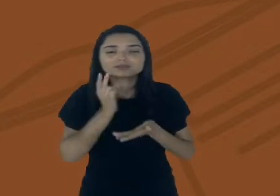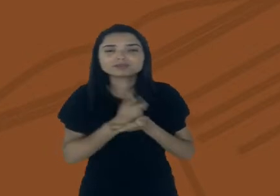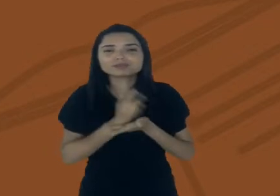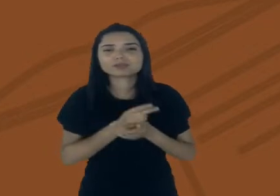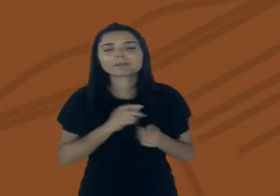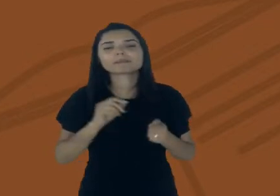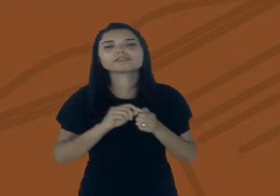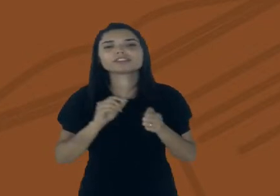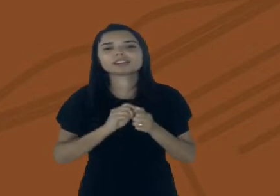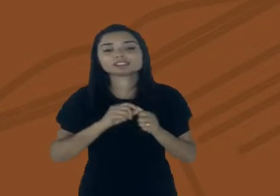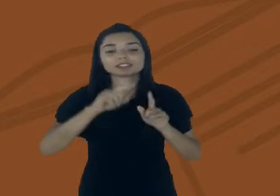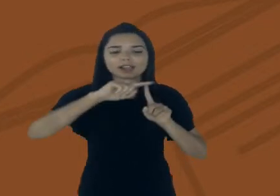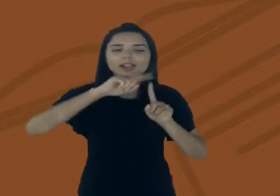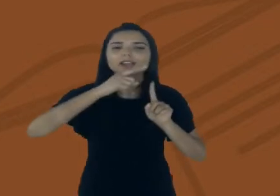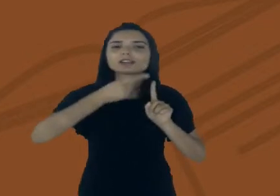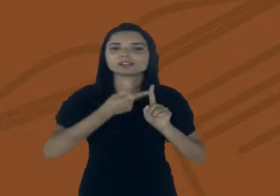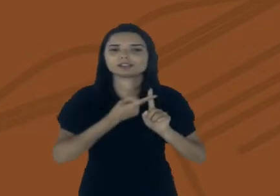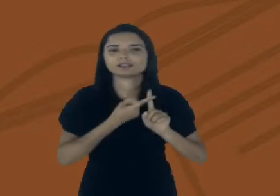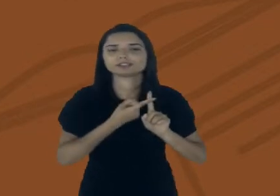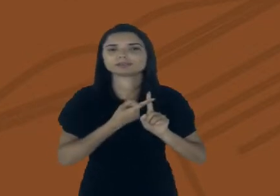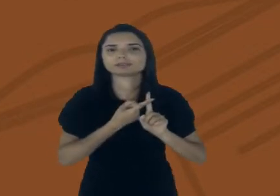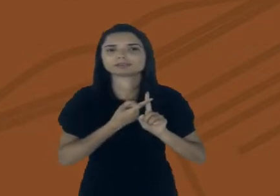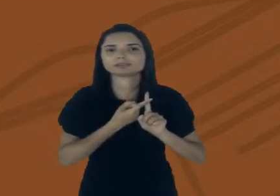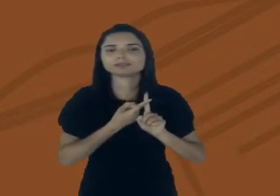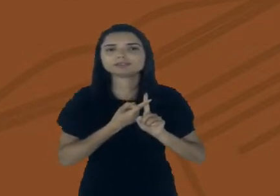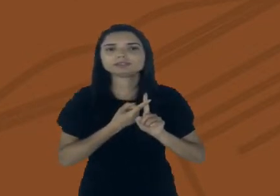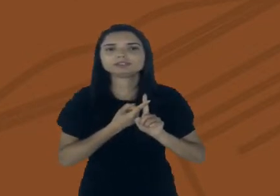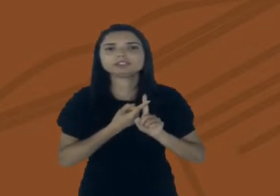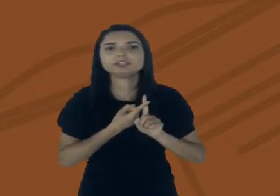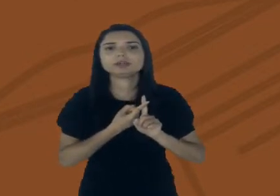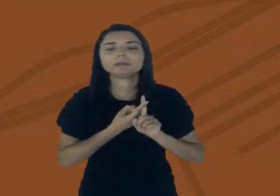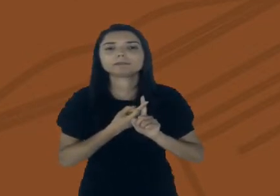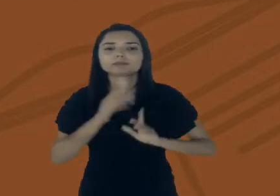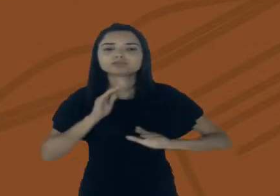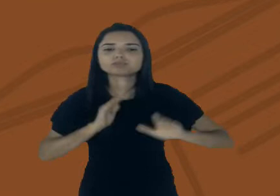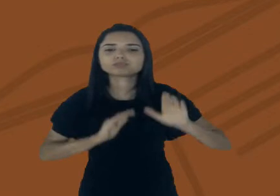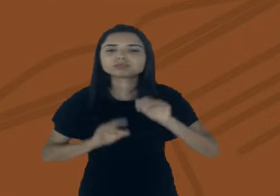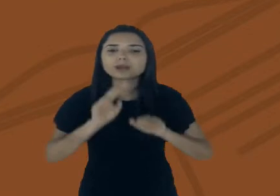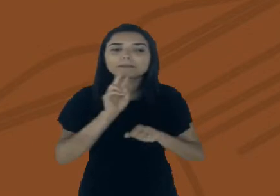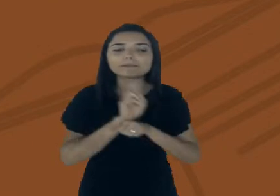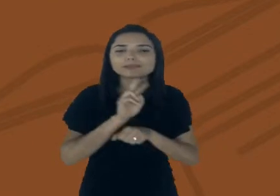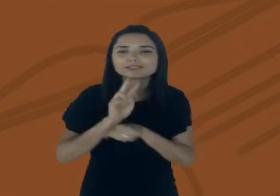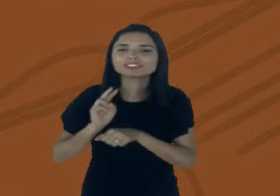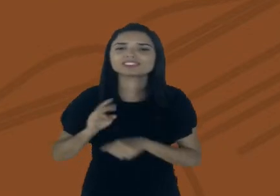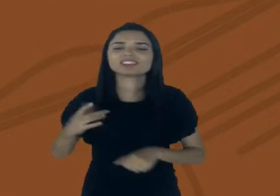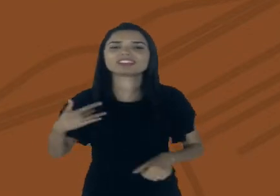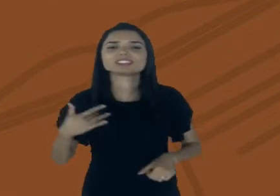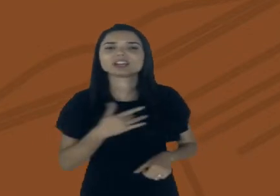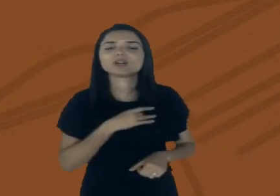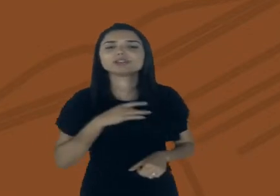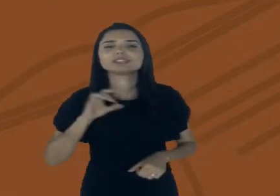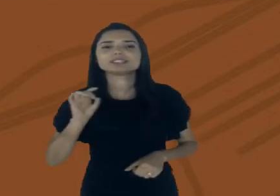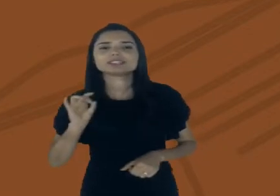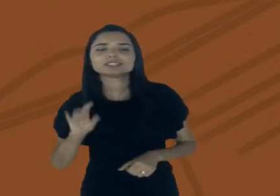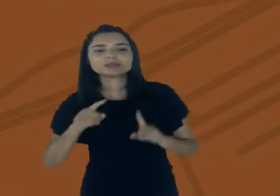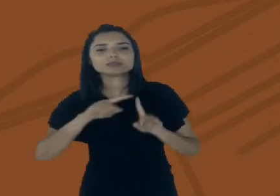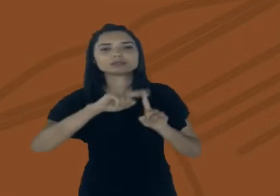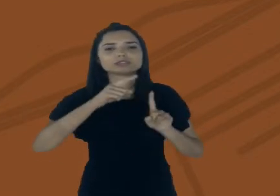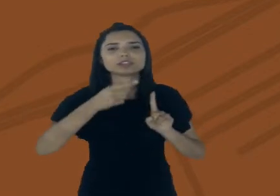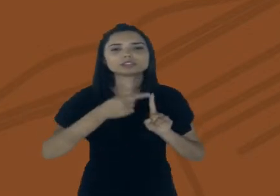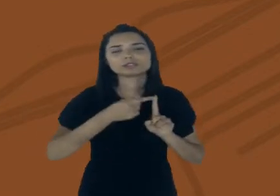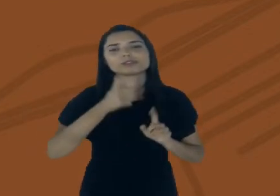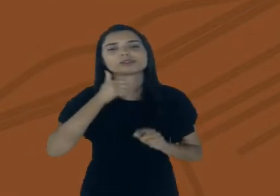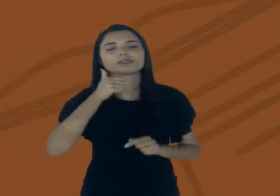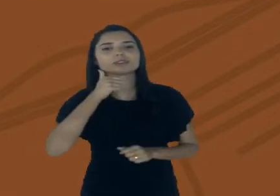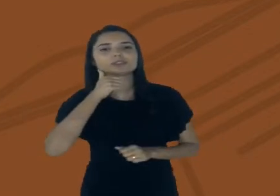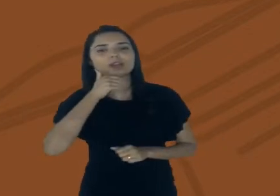entidades e órgãos de saúde, certo? Então, se a mamãe ela toma todos os cuidados, ela vai para o pré-natal, ela faz todo